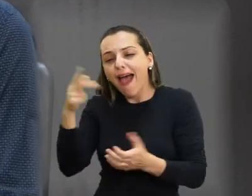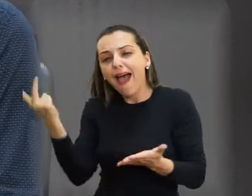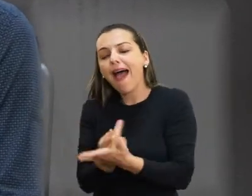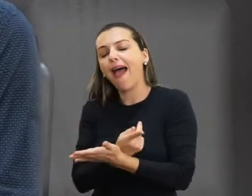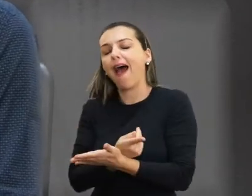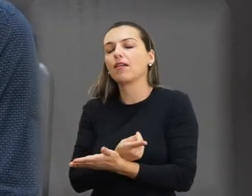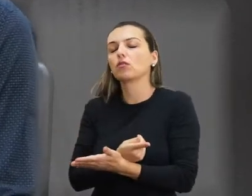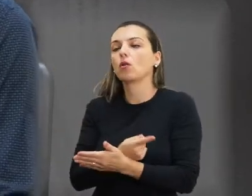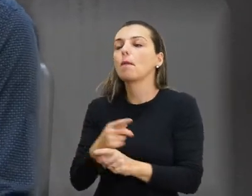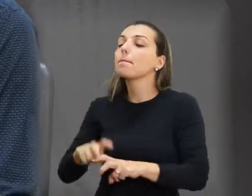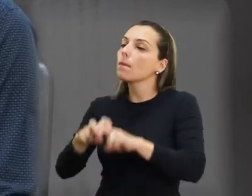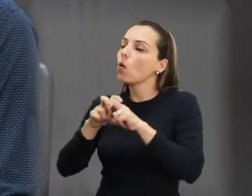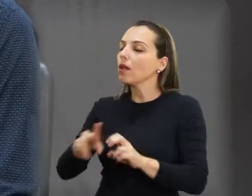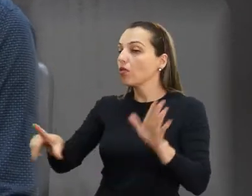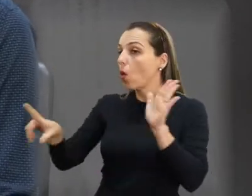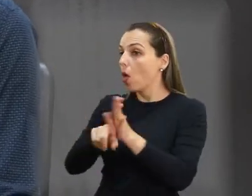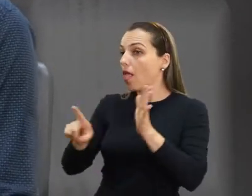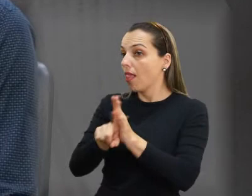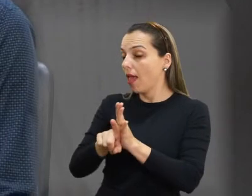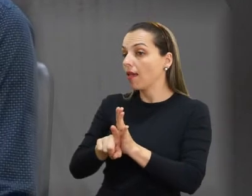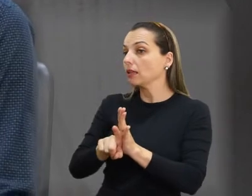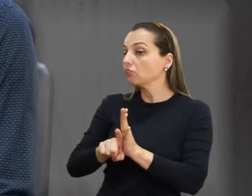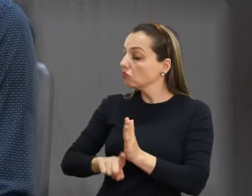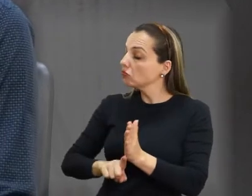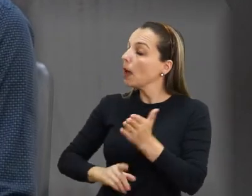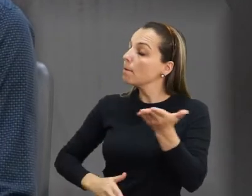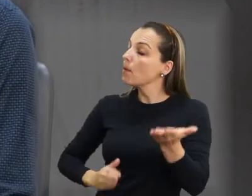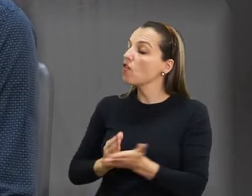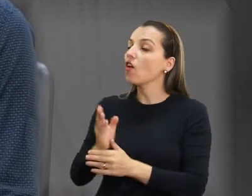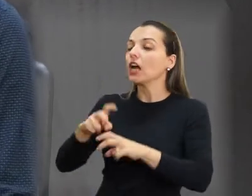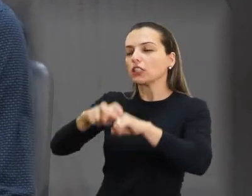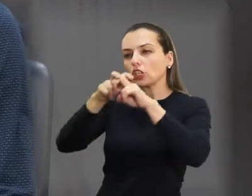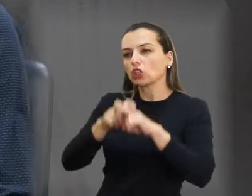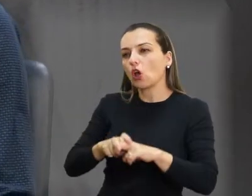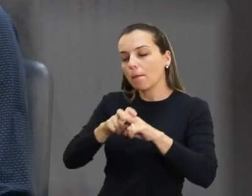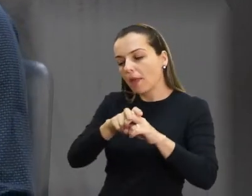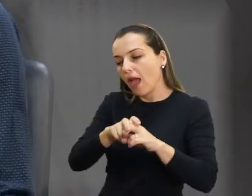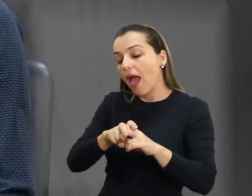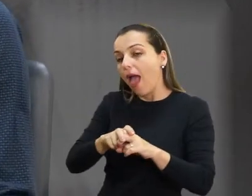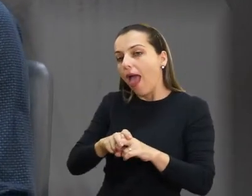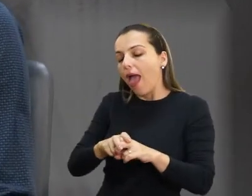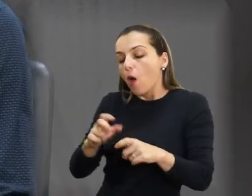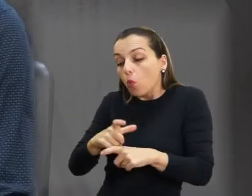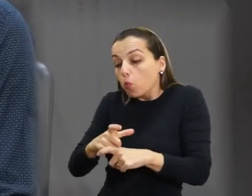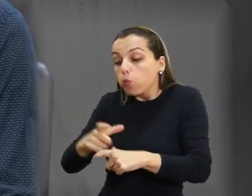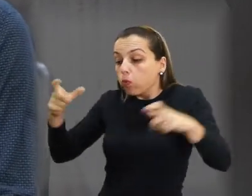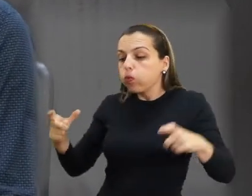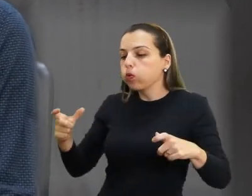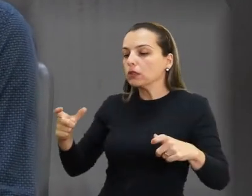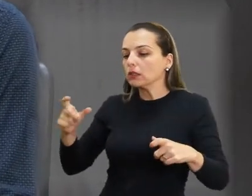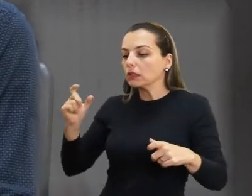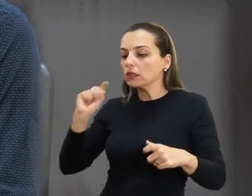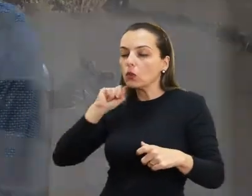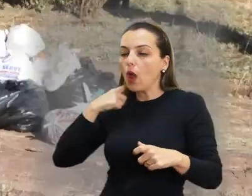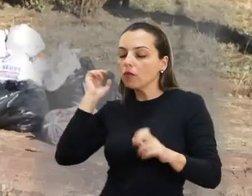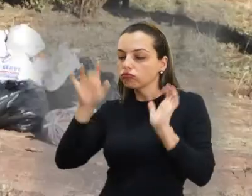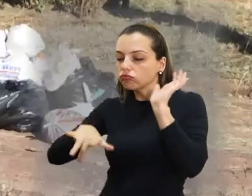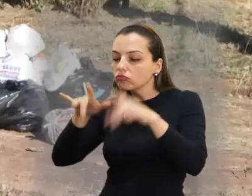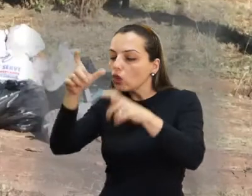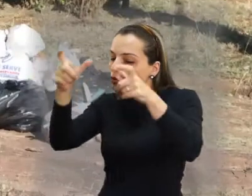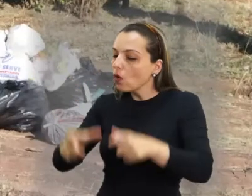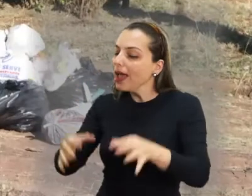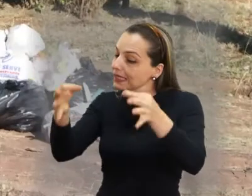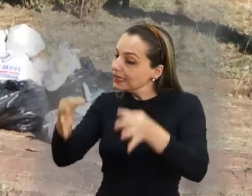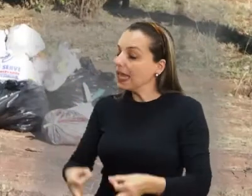nós votamos uma lei aqui que aumentou os espaços e as coisas que você pode levar até o bolsão, né? O volume. Então é muito importante. Mas, por exemplo, nessa foto aí